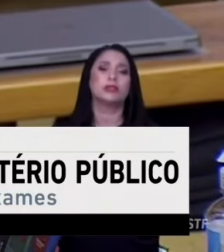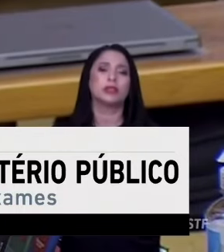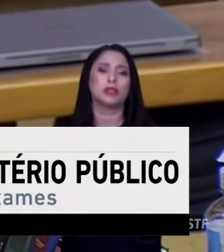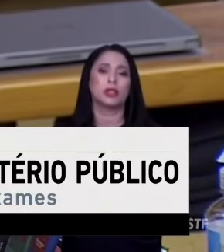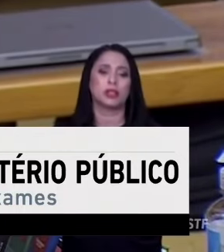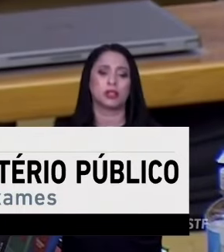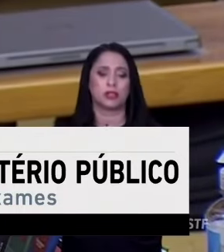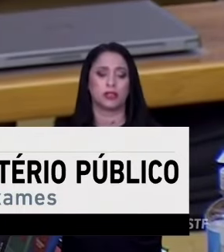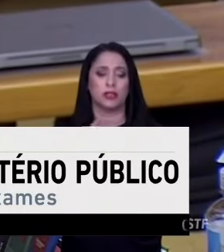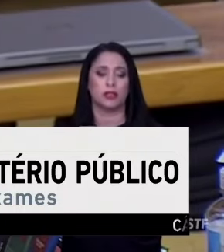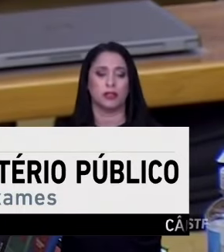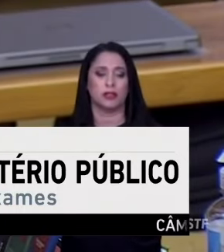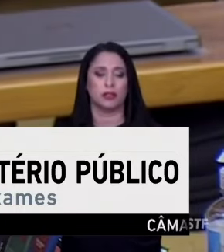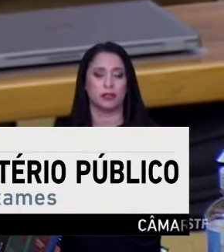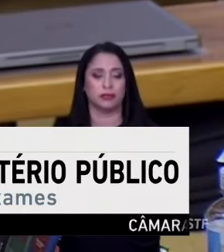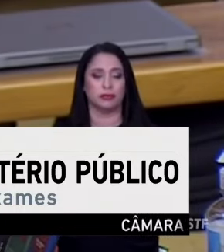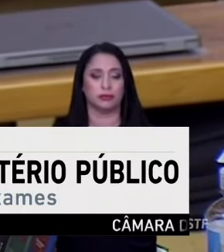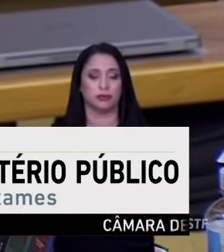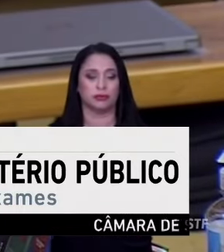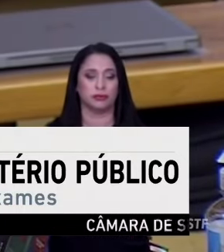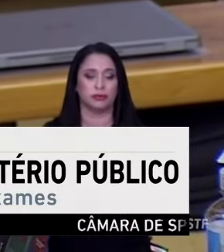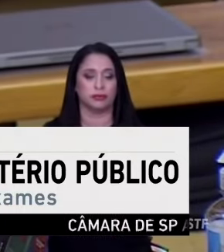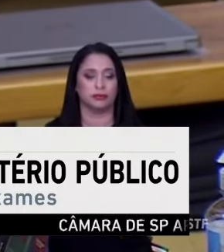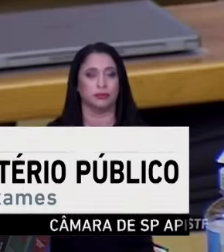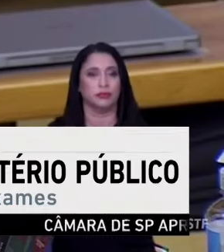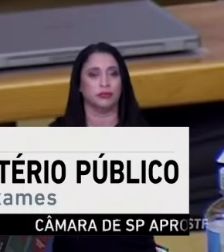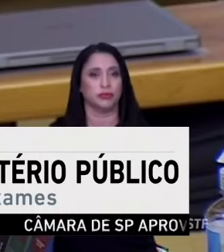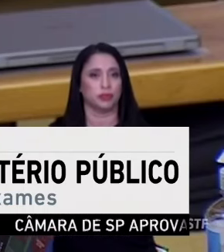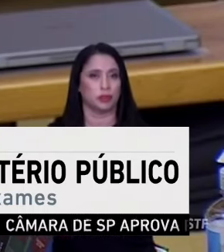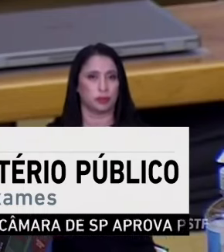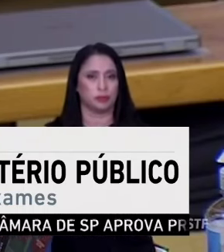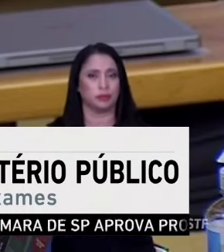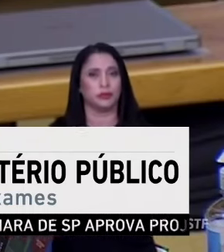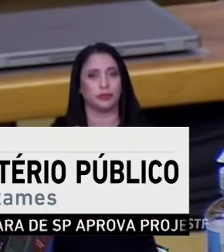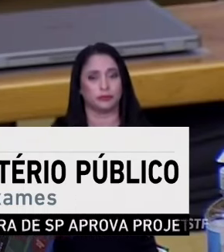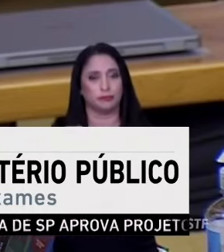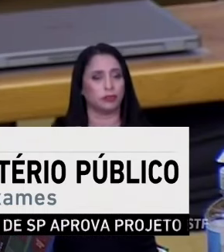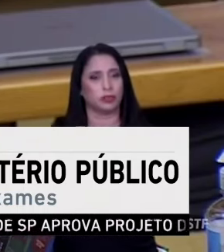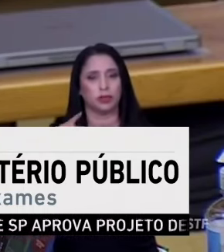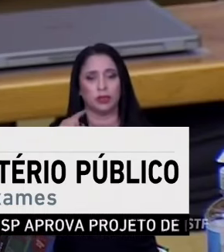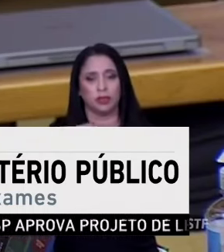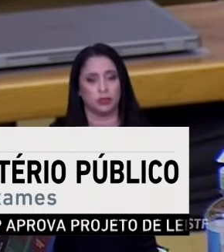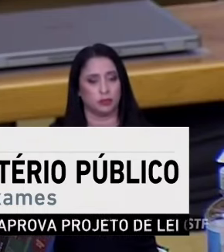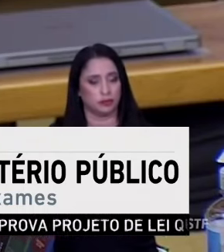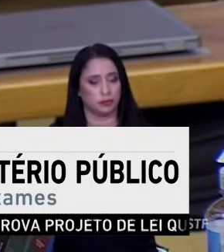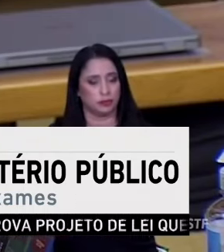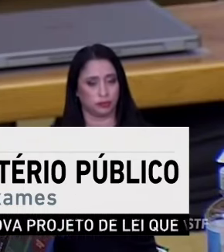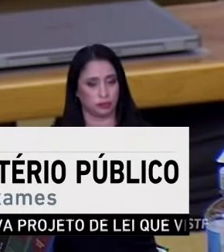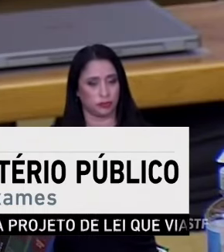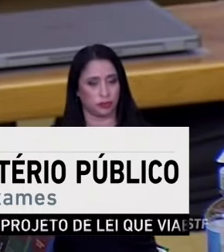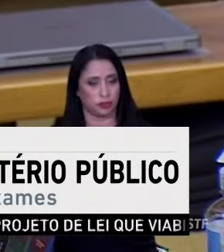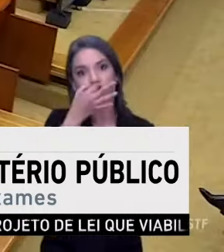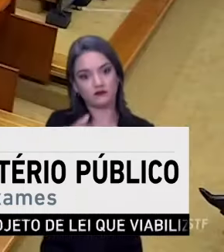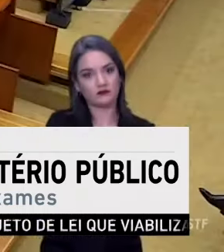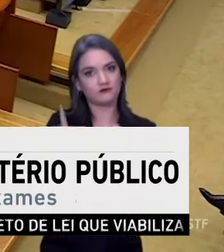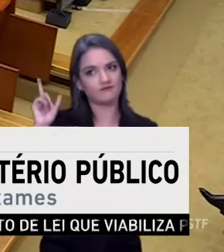promotores precisa ser comunicado imediatamente à Justiça para permitir a supervisão. Além disso, os casos